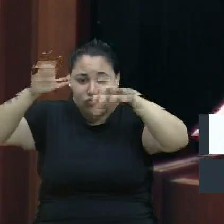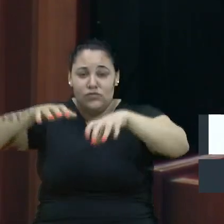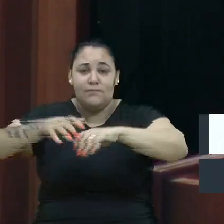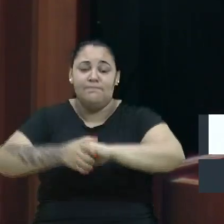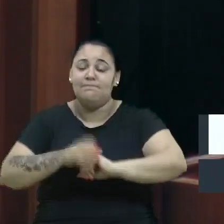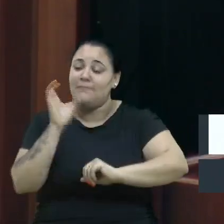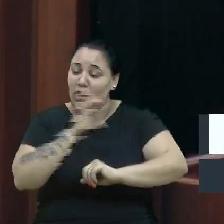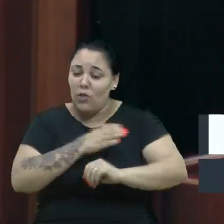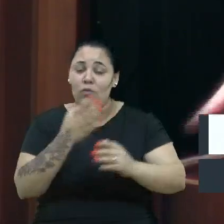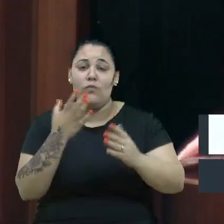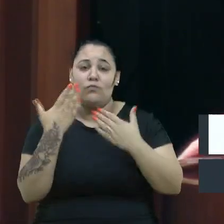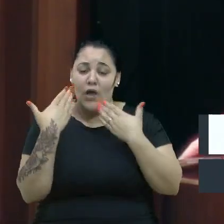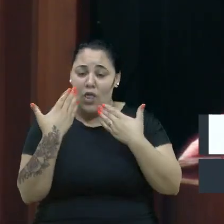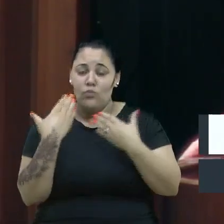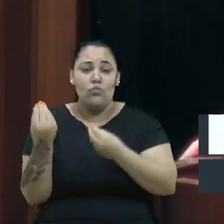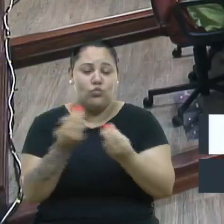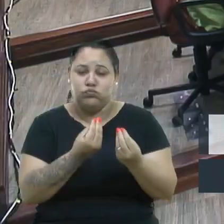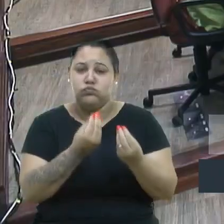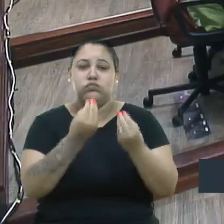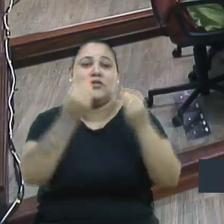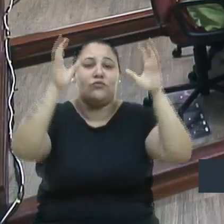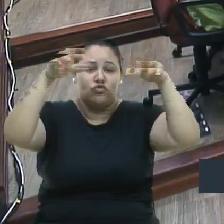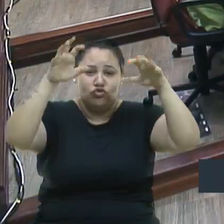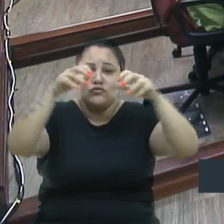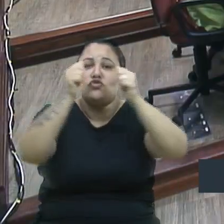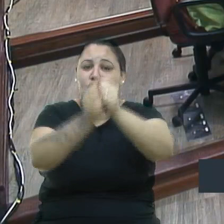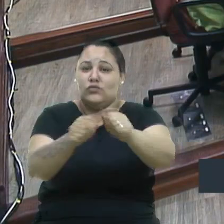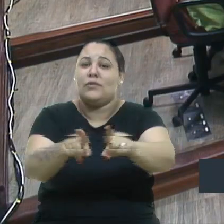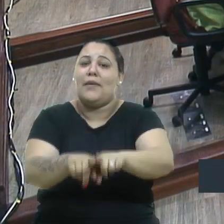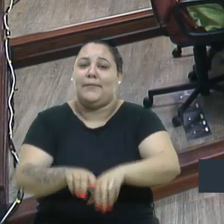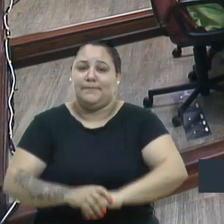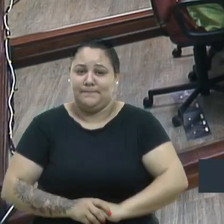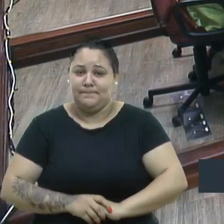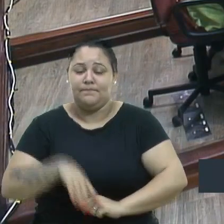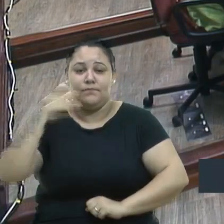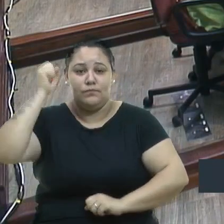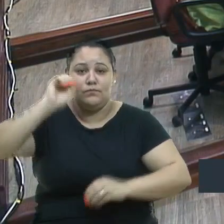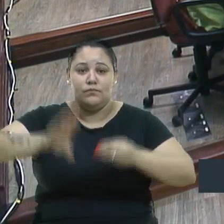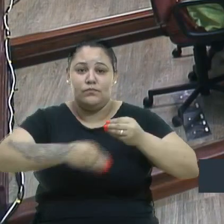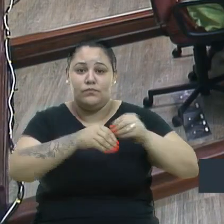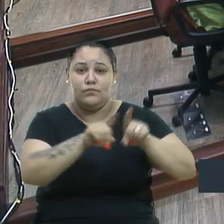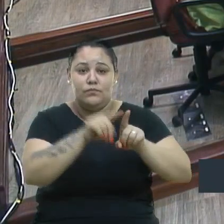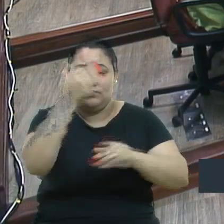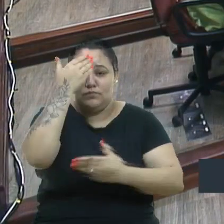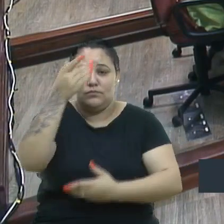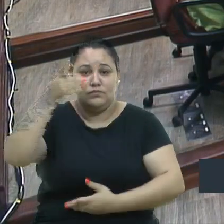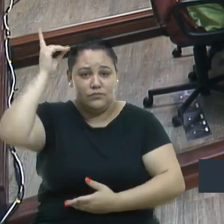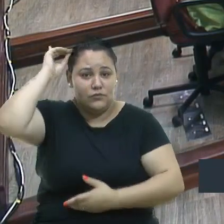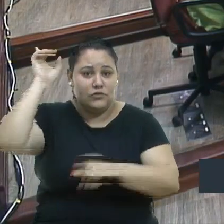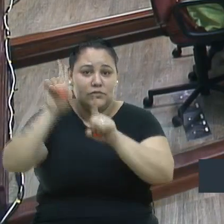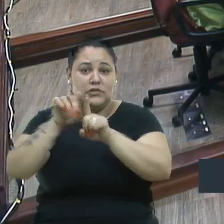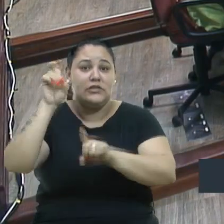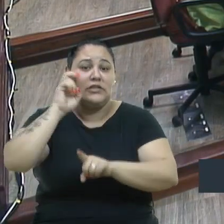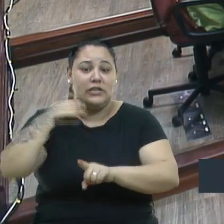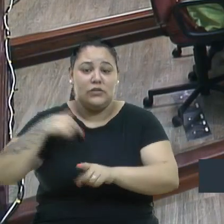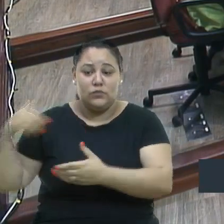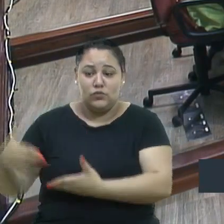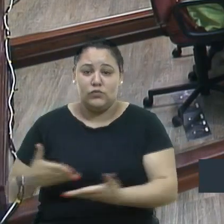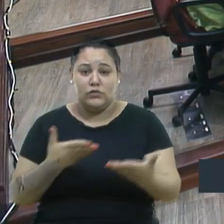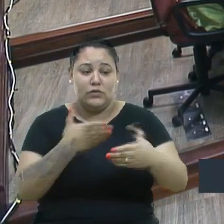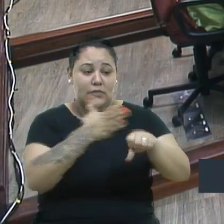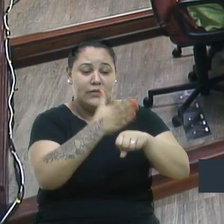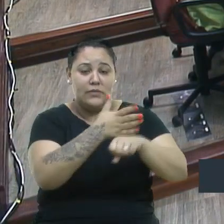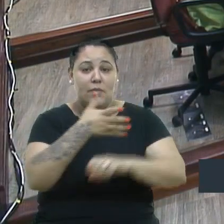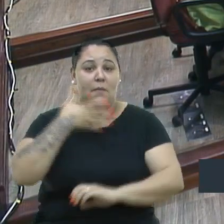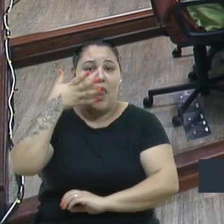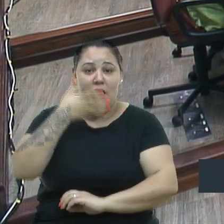chuvoso. Sua parte, vereador Xuxa. Obrigado, vereador Lucas. Eu, na quinta-feira, fui convidado para participar de uma